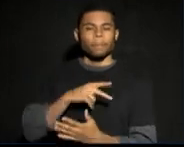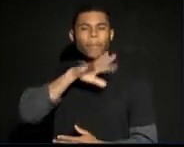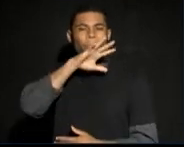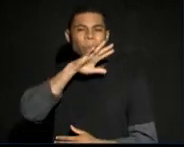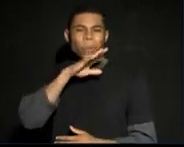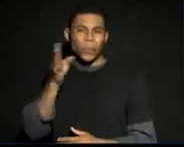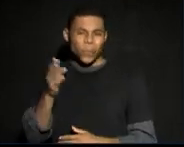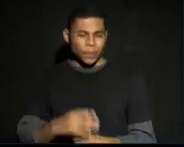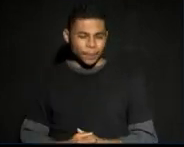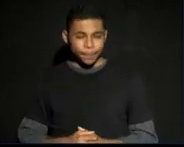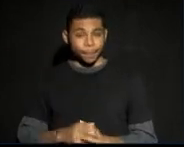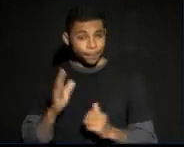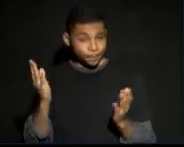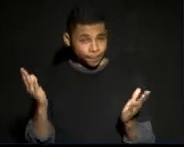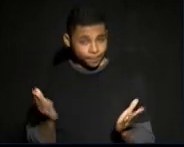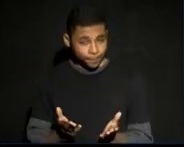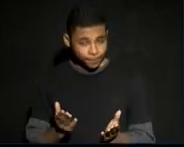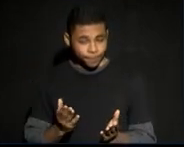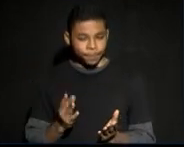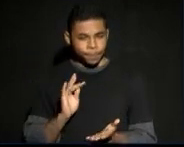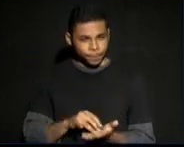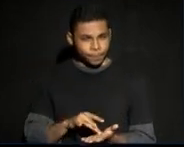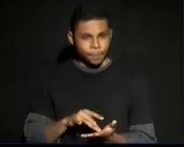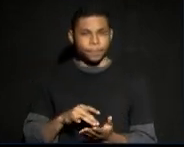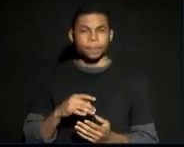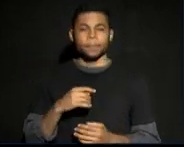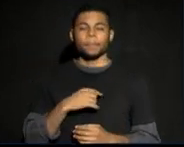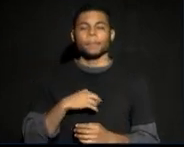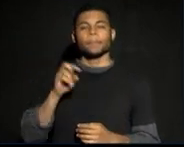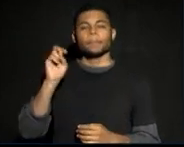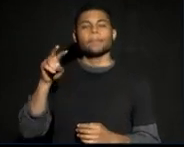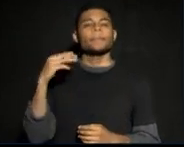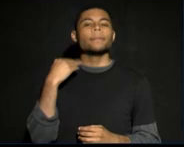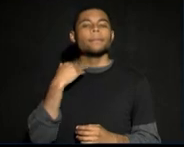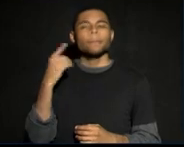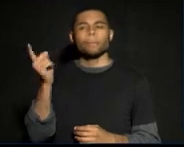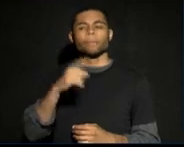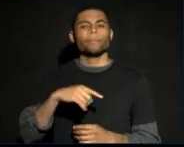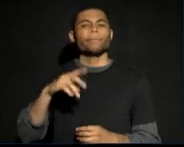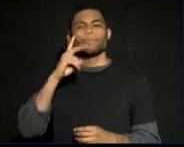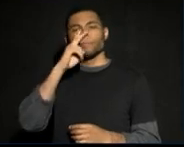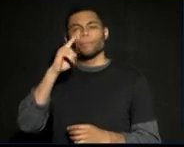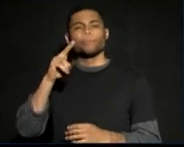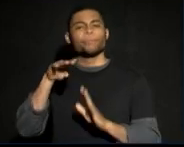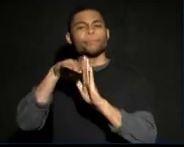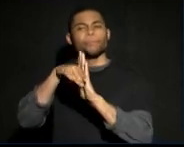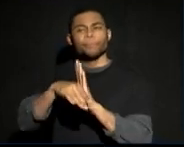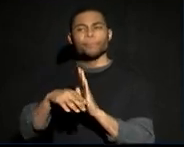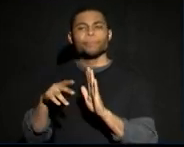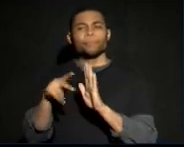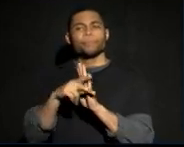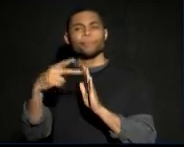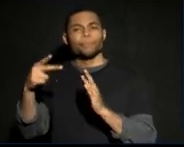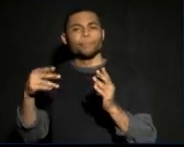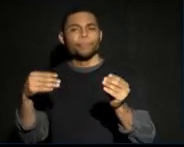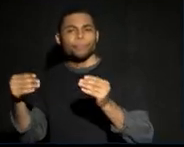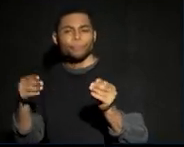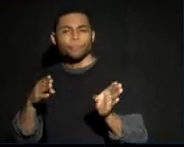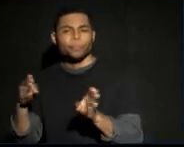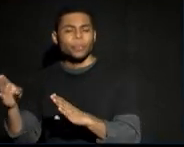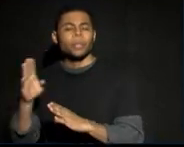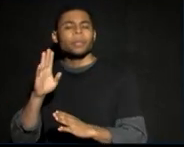nos Bancos públicos e agora a gente na verdade a gente ver os bancos públicos diminuindo tamanho seus balanços